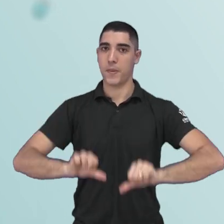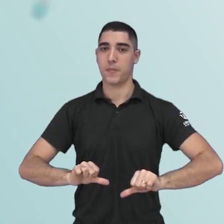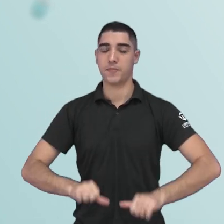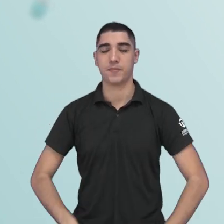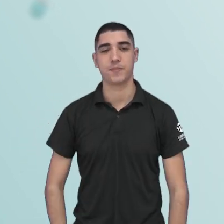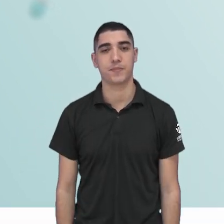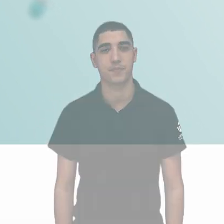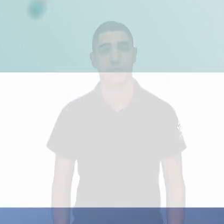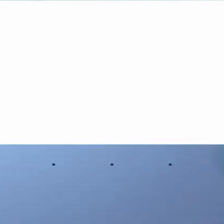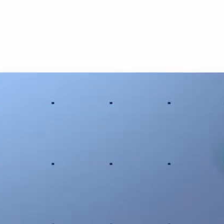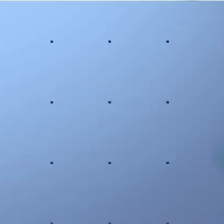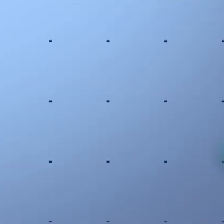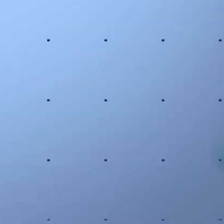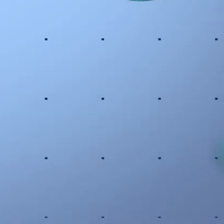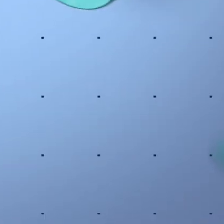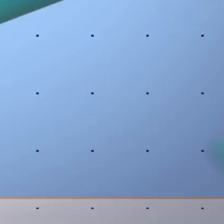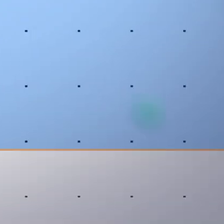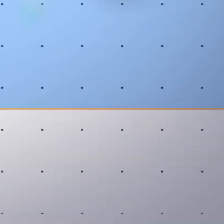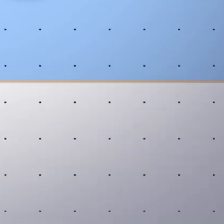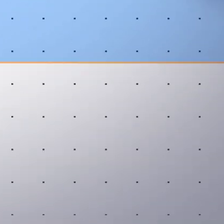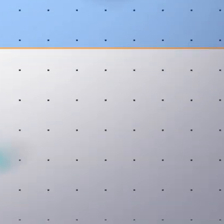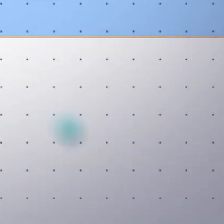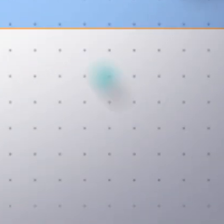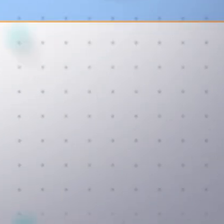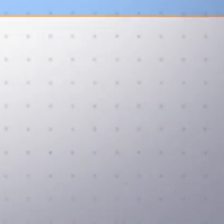saúde mental.